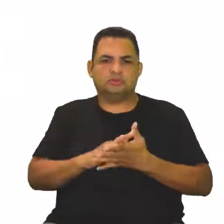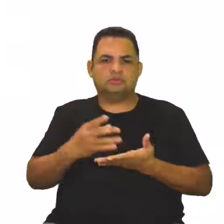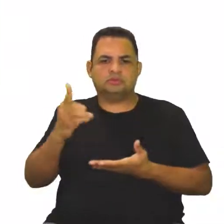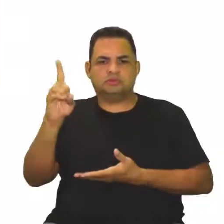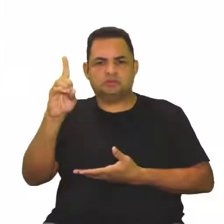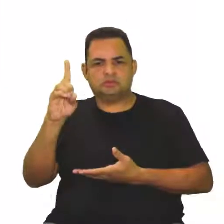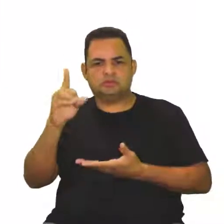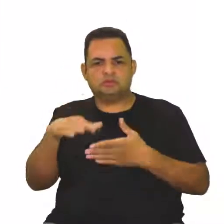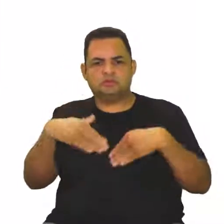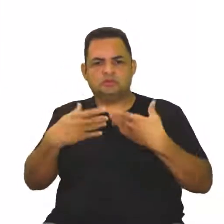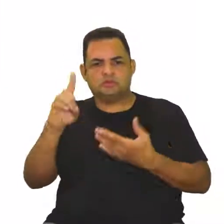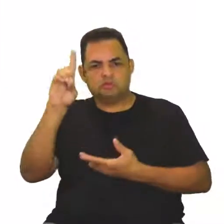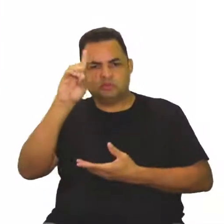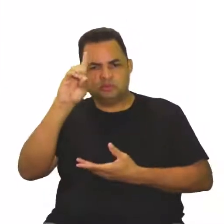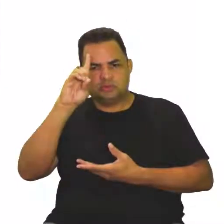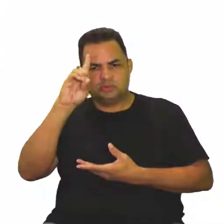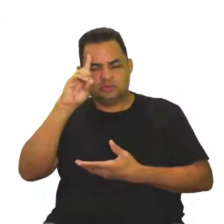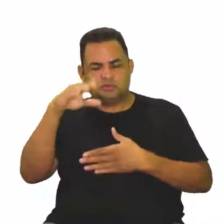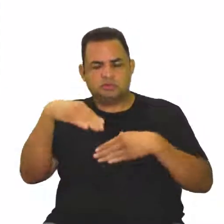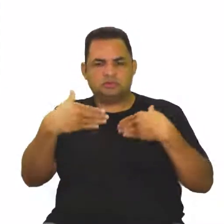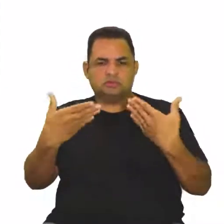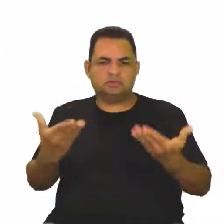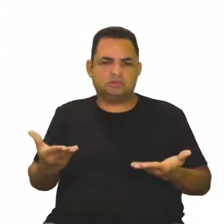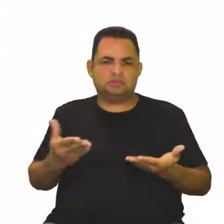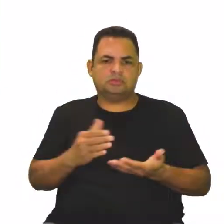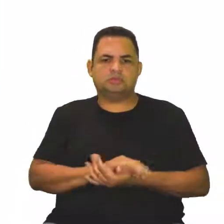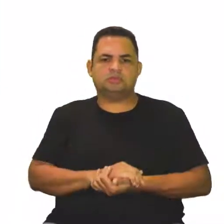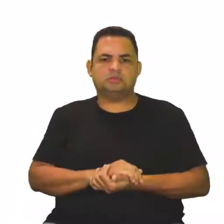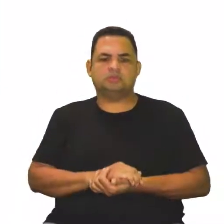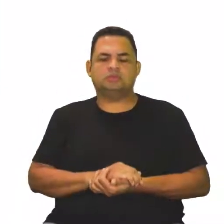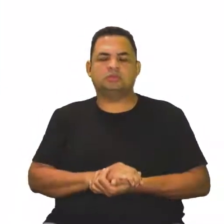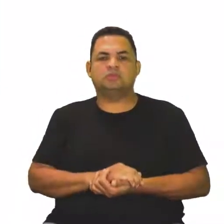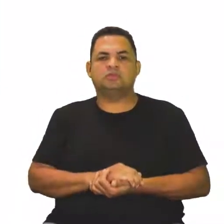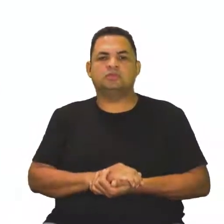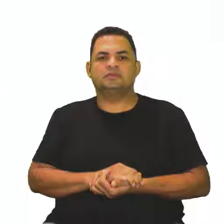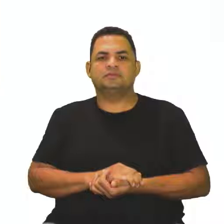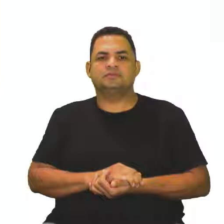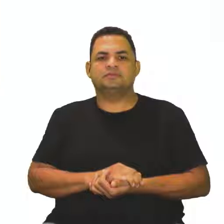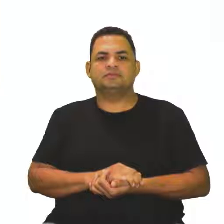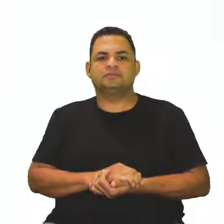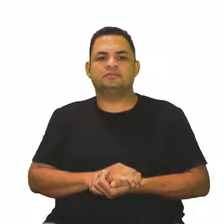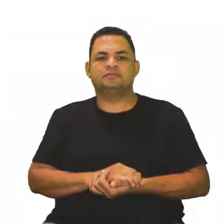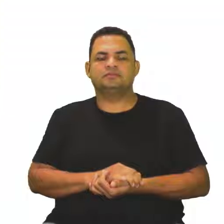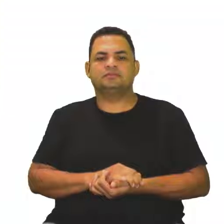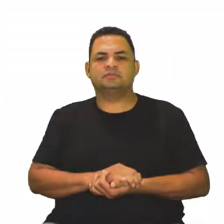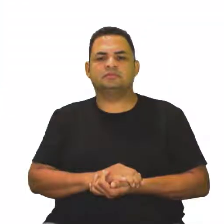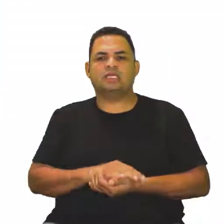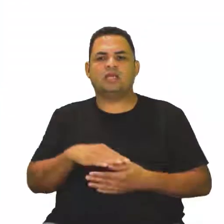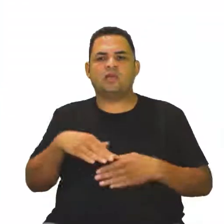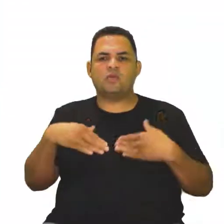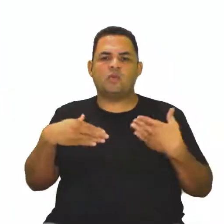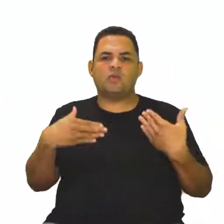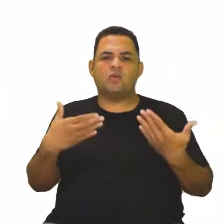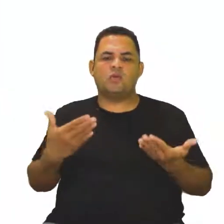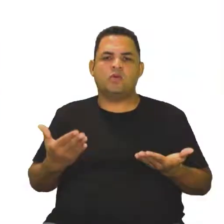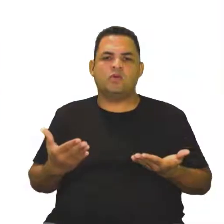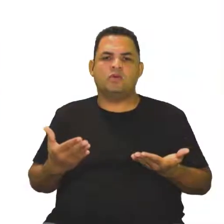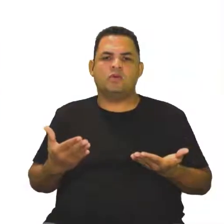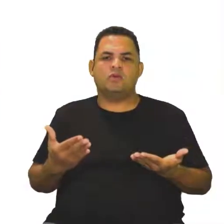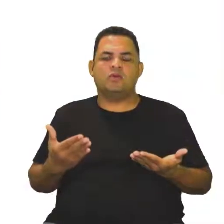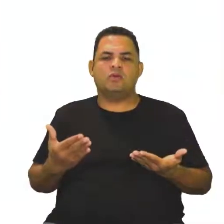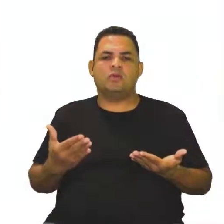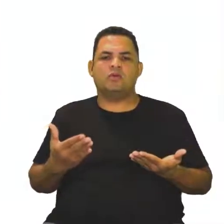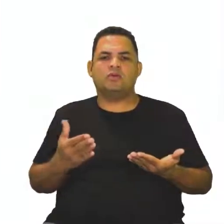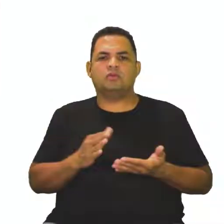na resolução de situações, problemas. Tudo bem? Agora, pessoal, nós vamos começar